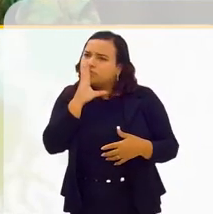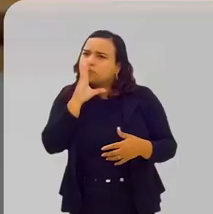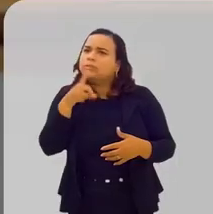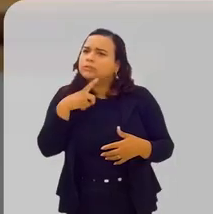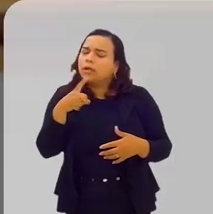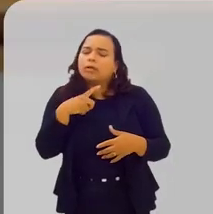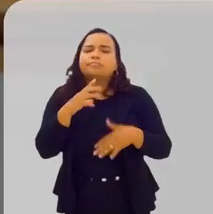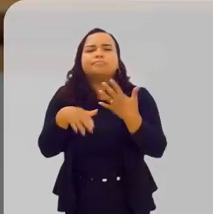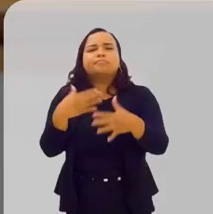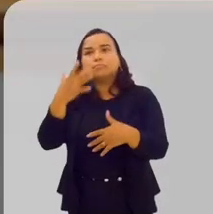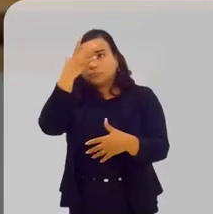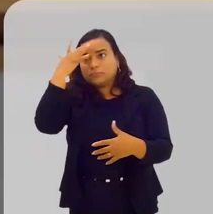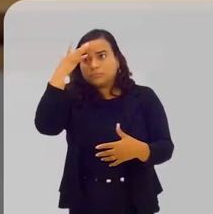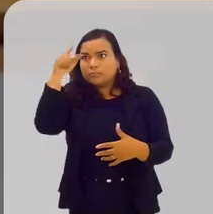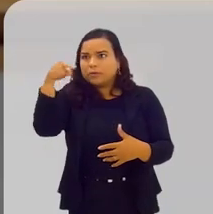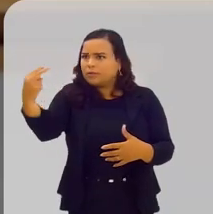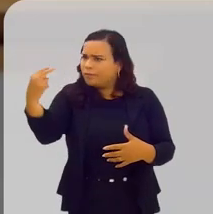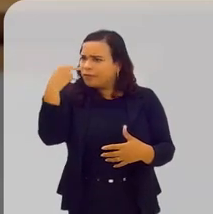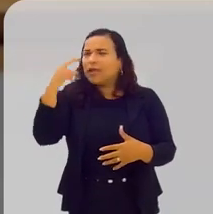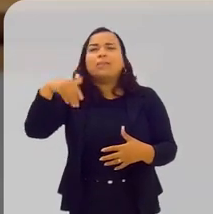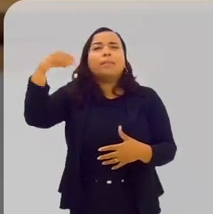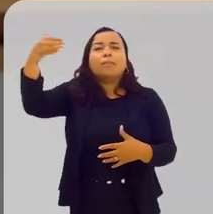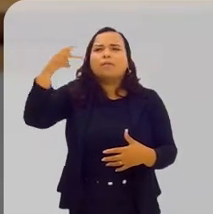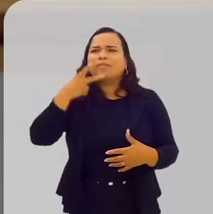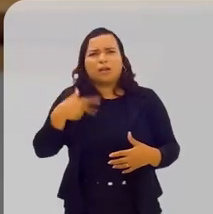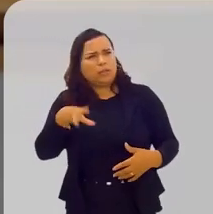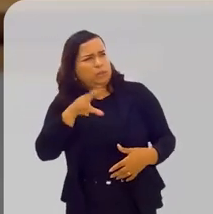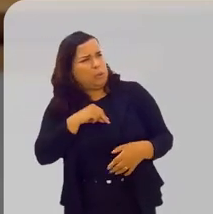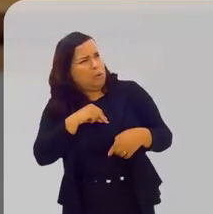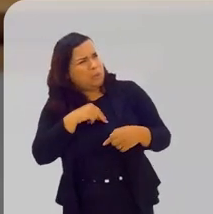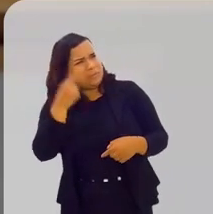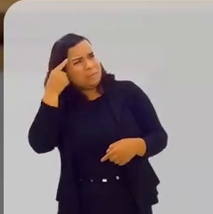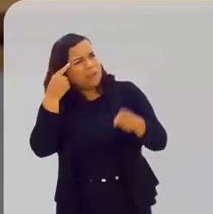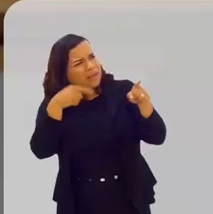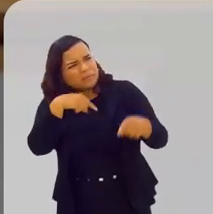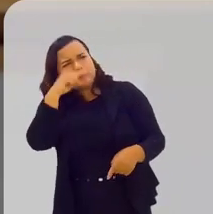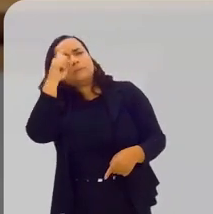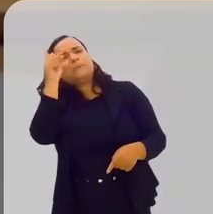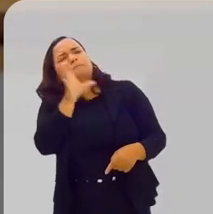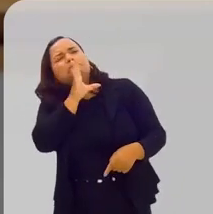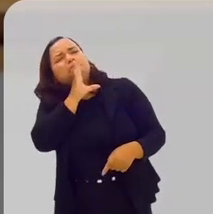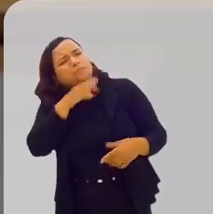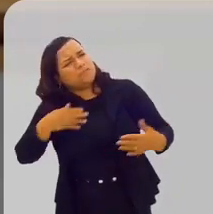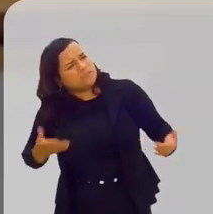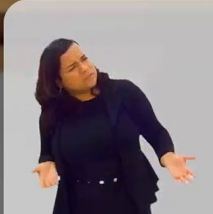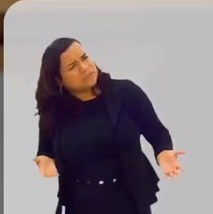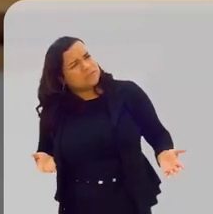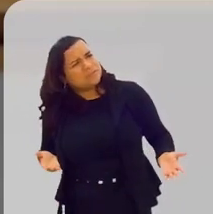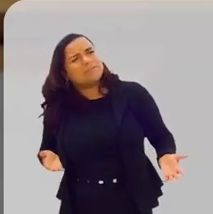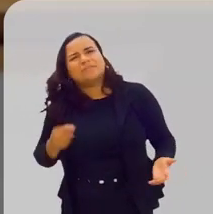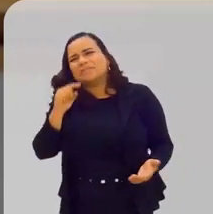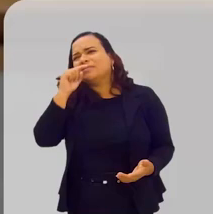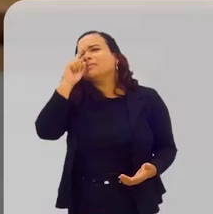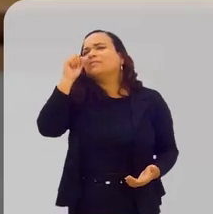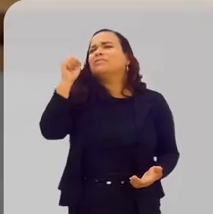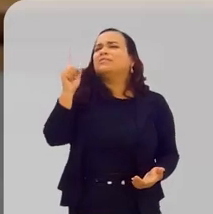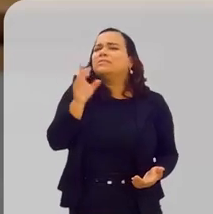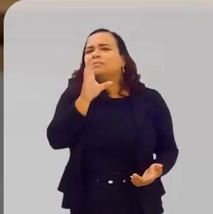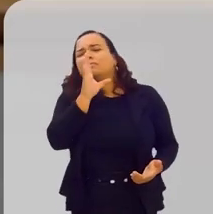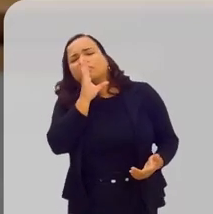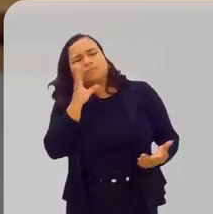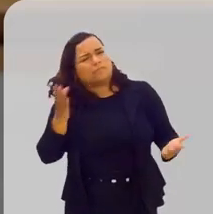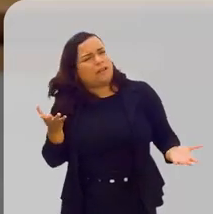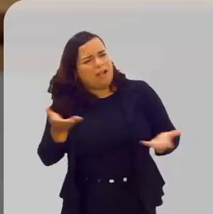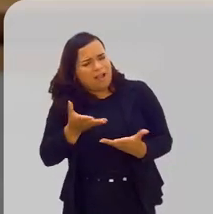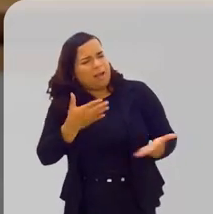mais na minha e depois a pessoa conhecer e falar assim nossa eu achava você supermetida super isso falava muito metida né